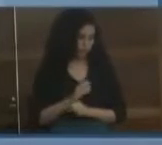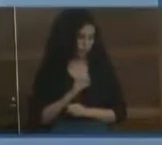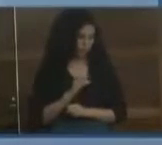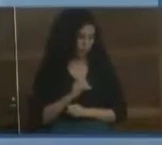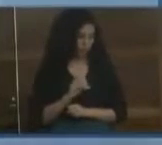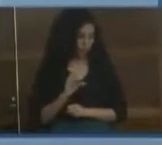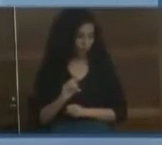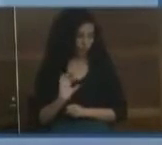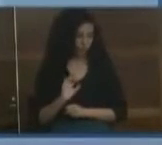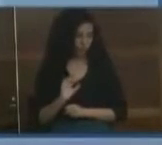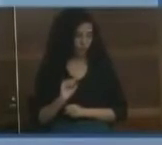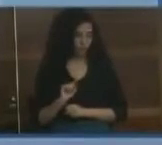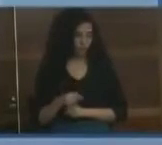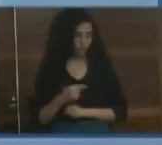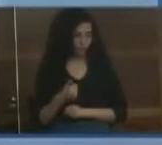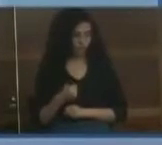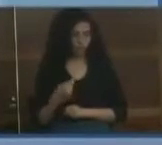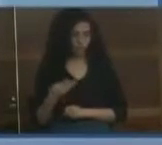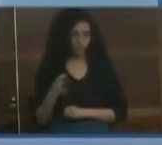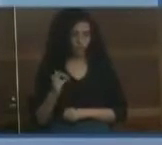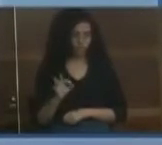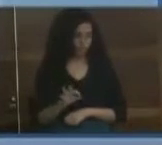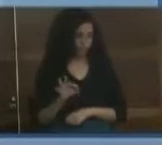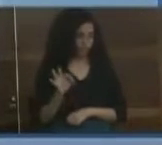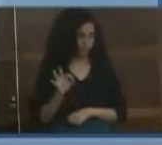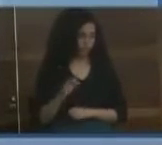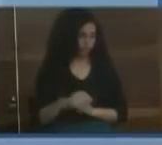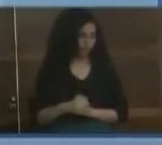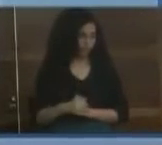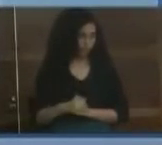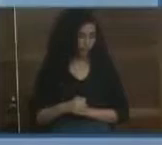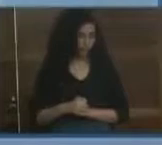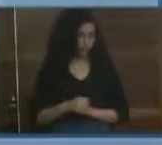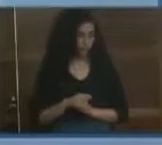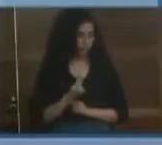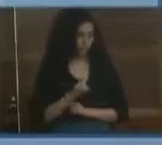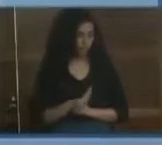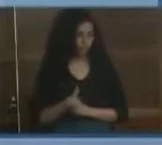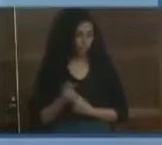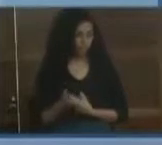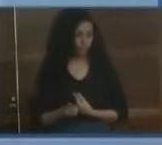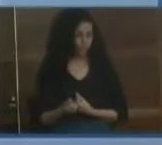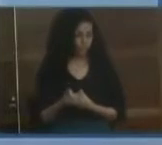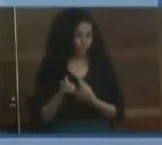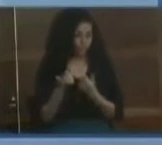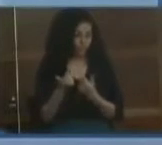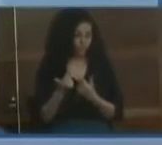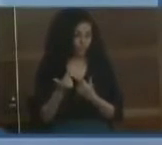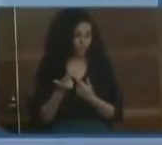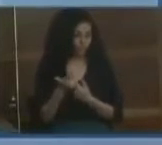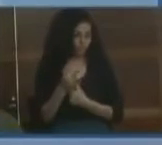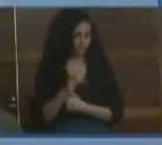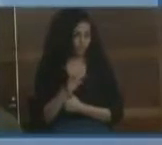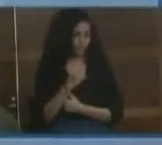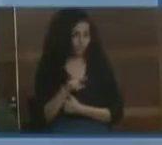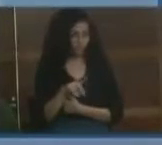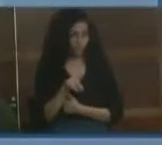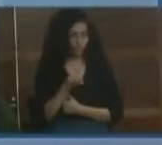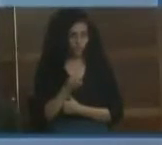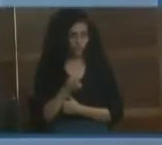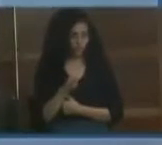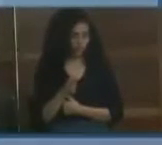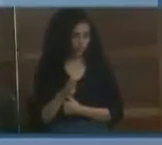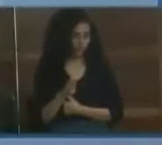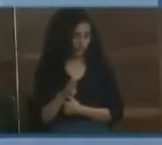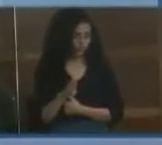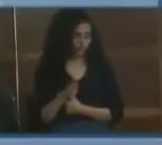fundeb 99 vírgula 14 por cento despesas custeadas com superávit financeiro do exercício